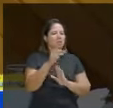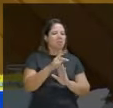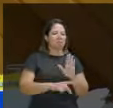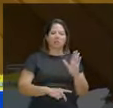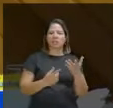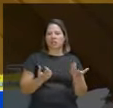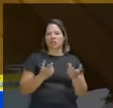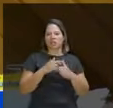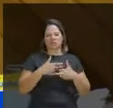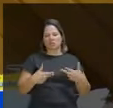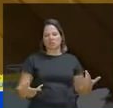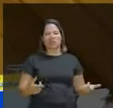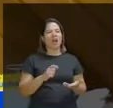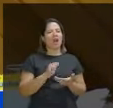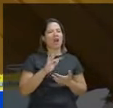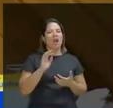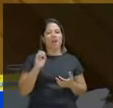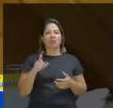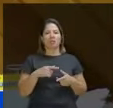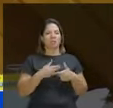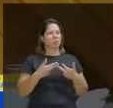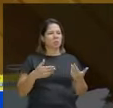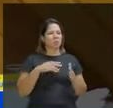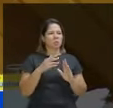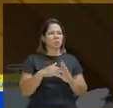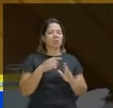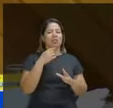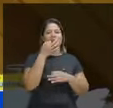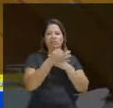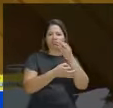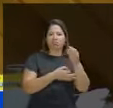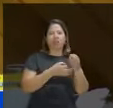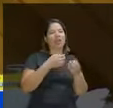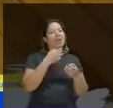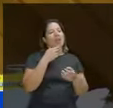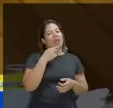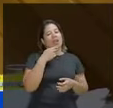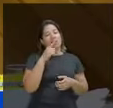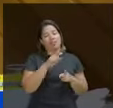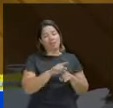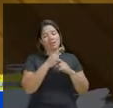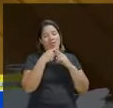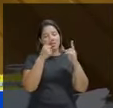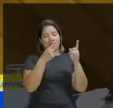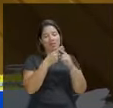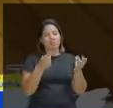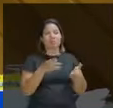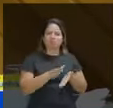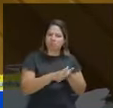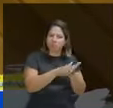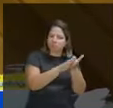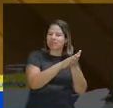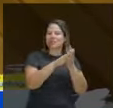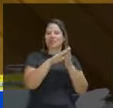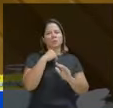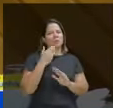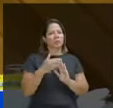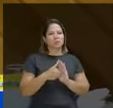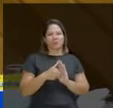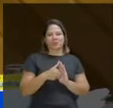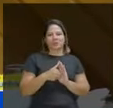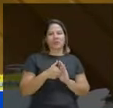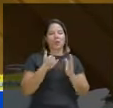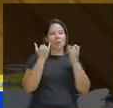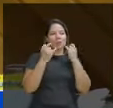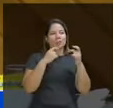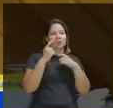projetos institucionais, dar sugestões, fazer reclamações, denúncias, críticas e elogios sobre as atividades prestadas pelo TRE